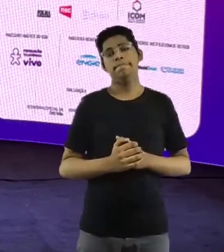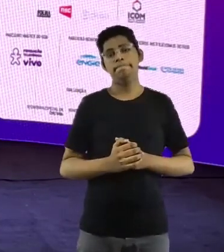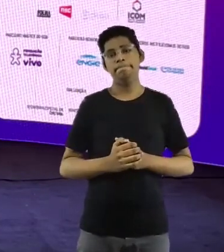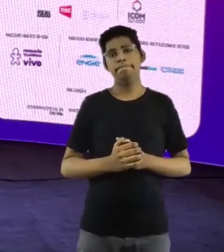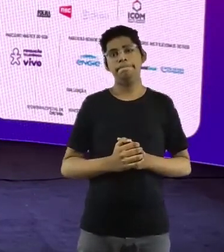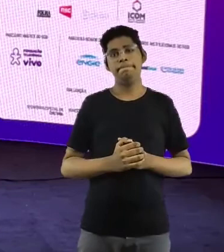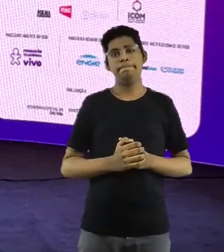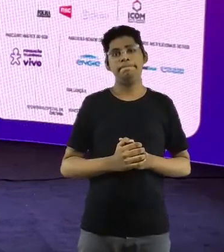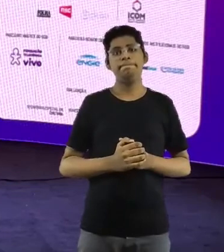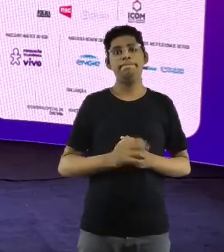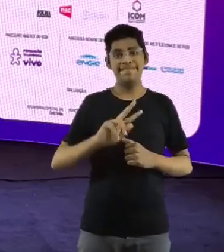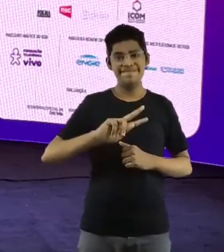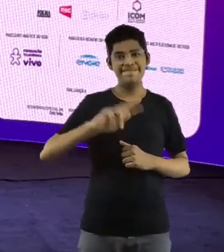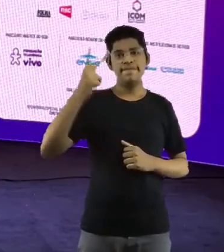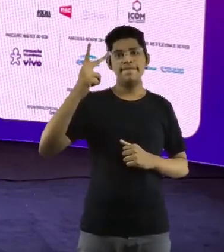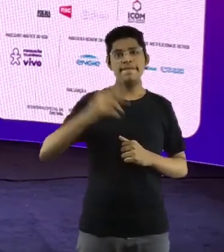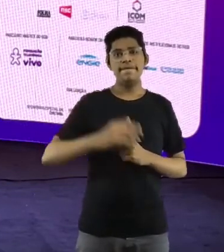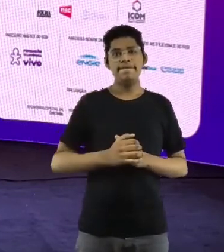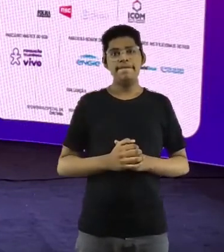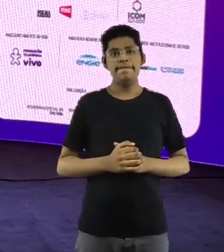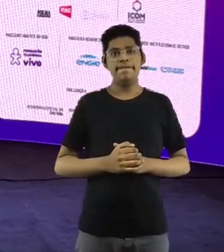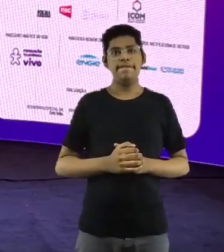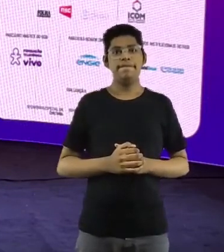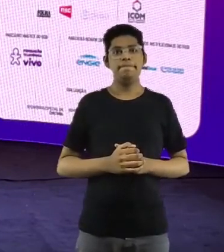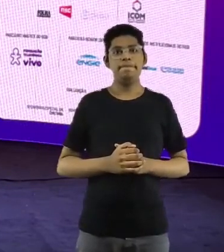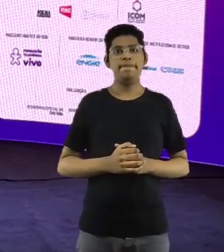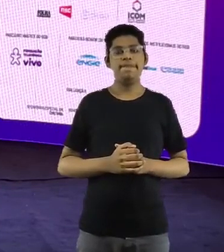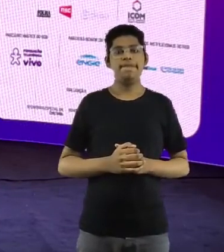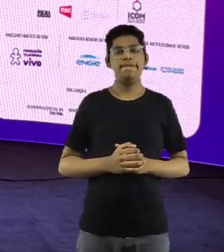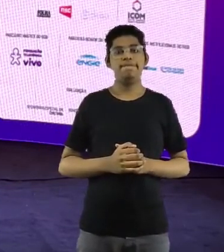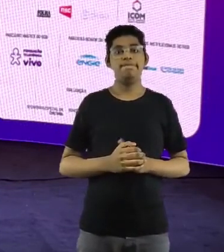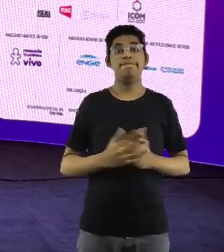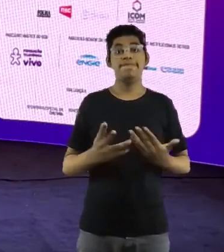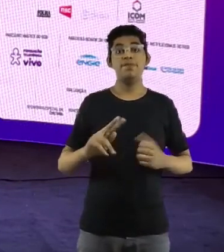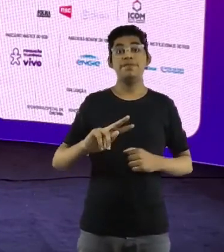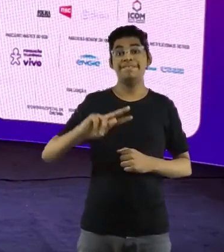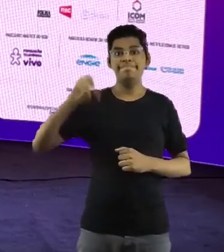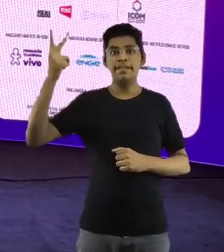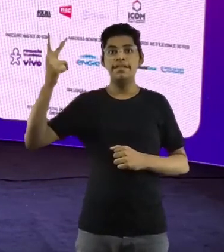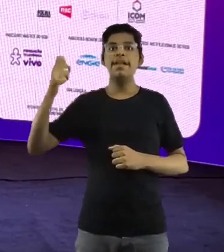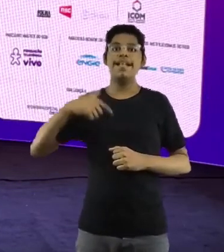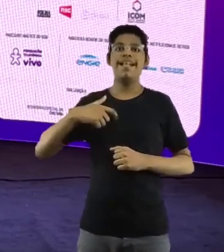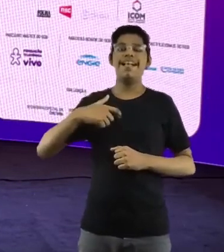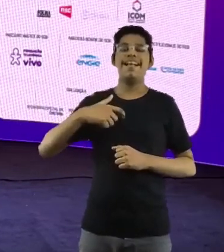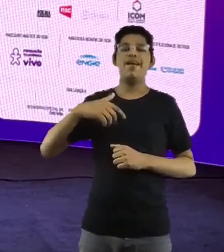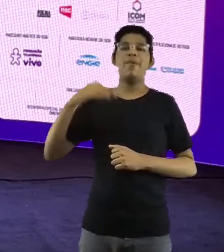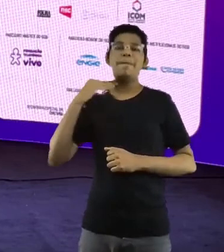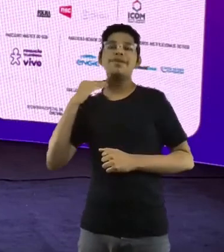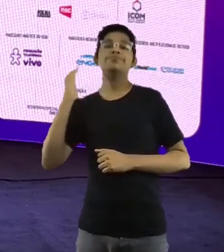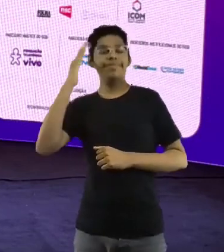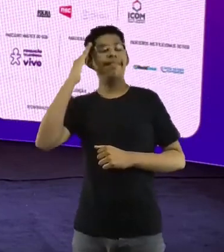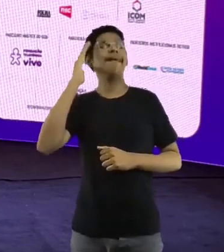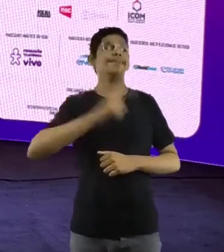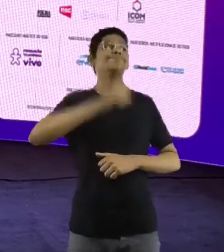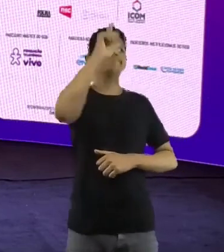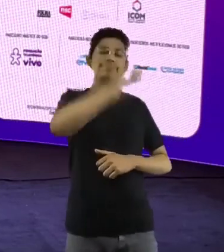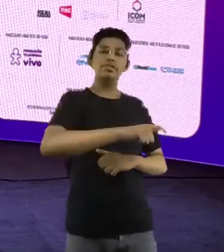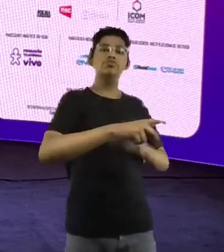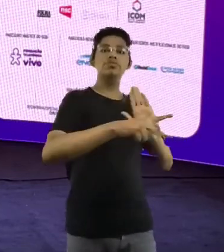sua conta, aquela instituição tem certeza que é você realmente que está fazendo aquilo ali,